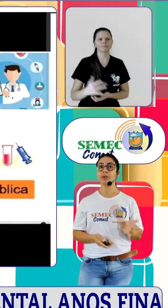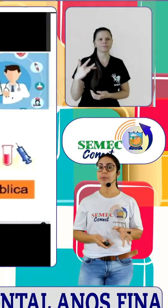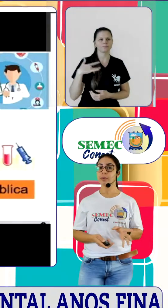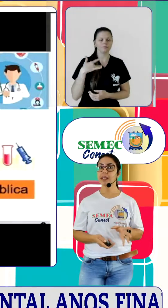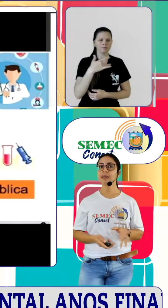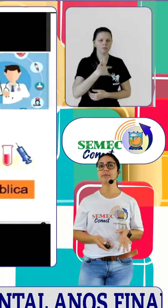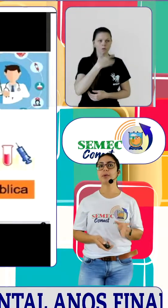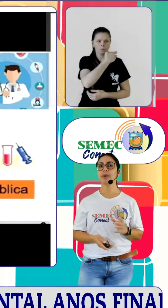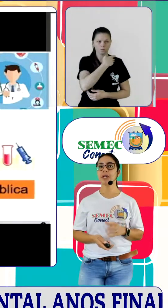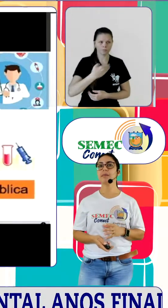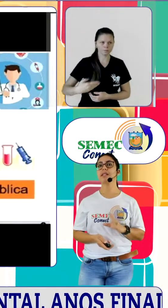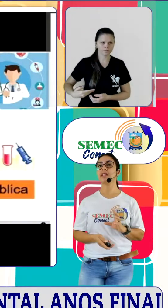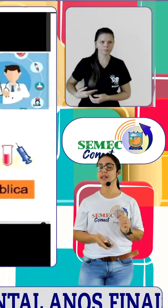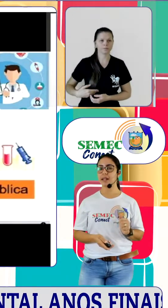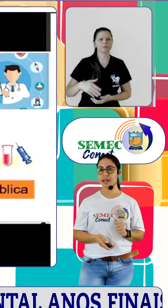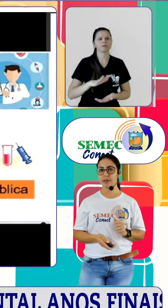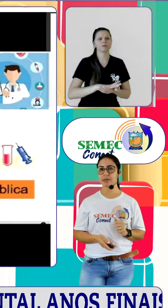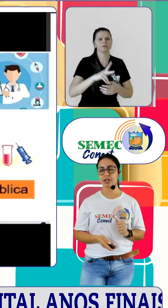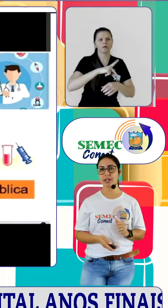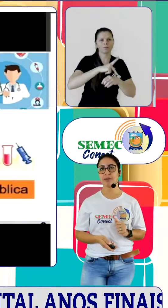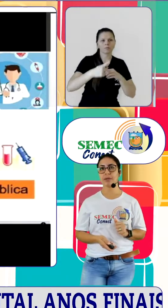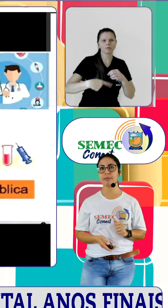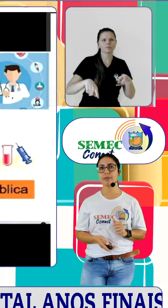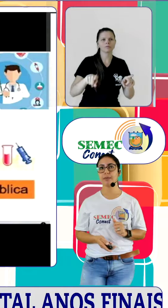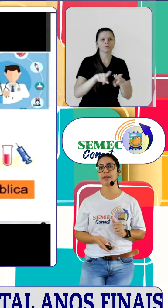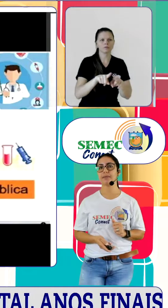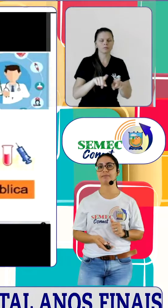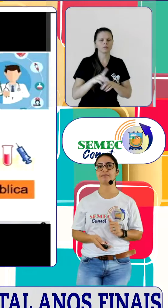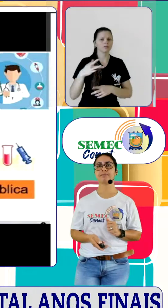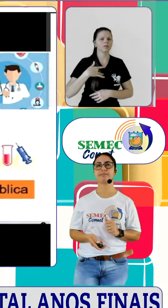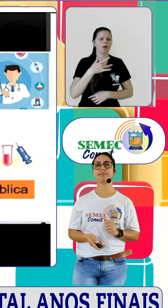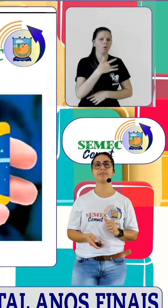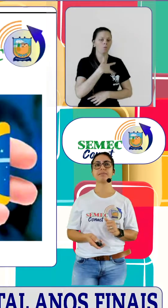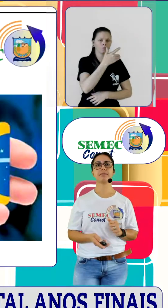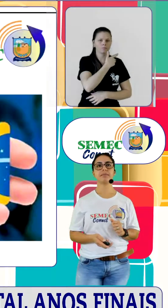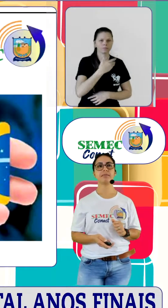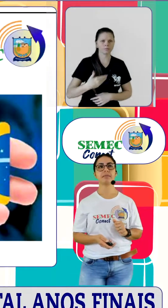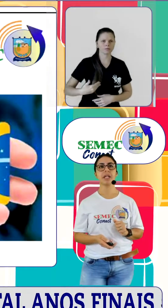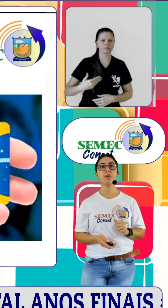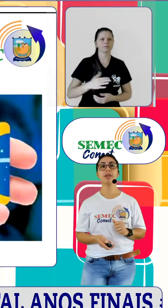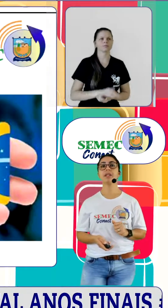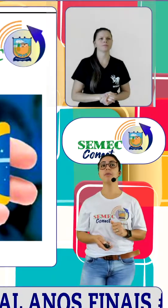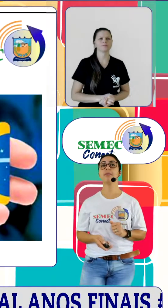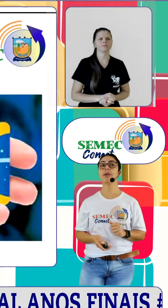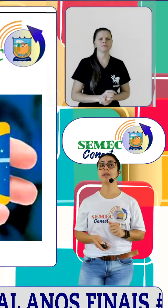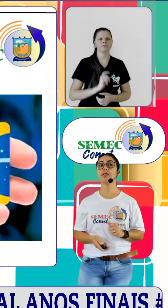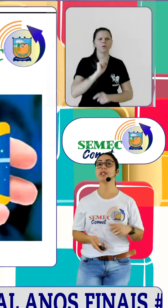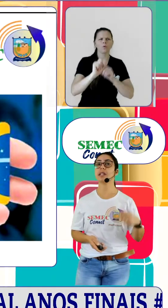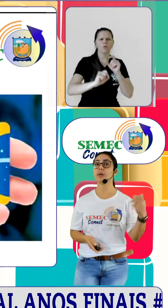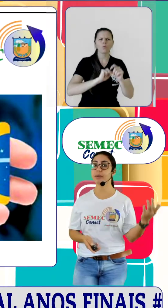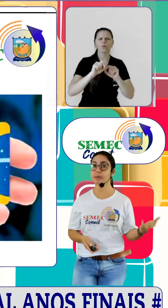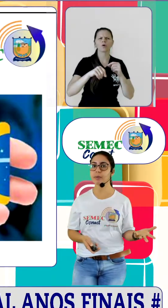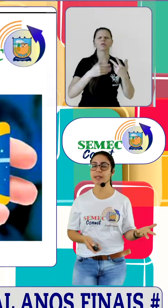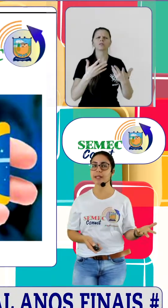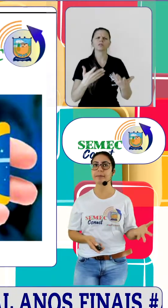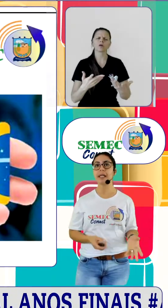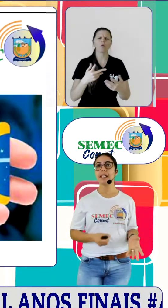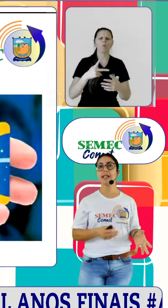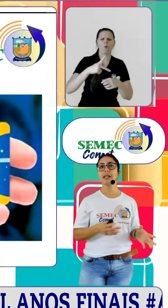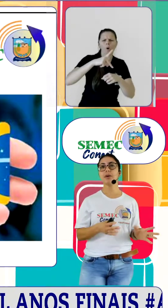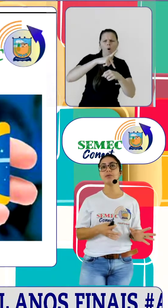Saúde pública, programas e indicadores de saúde pública. O que são programas de saúde